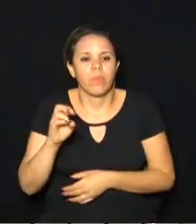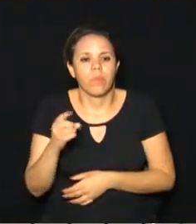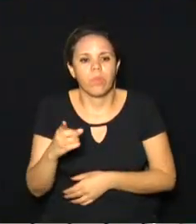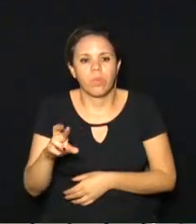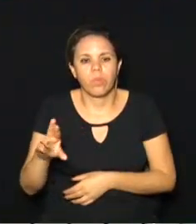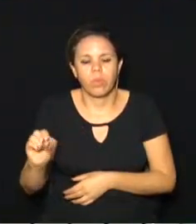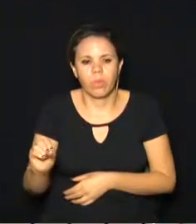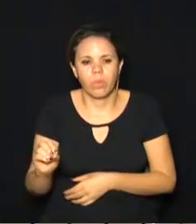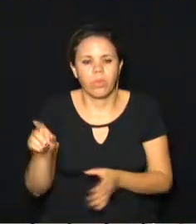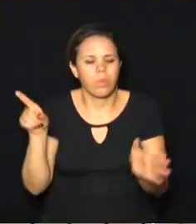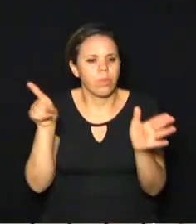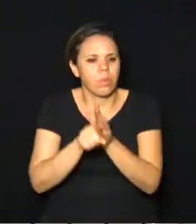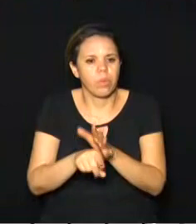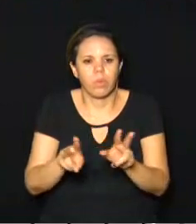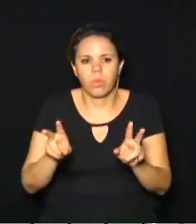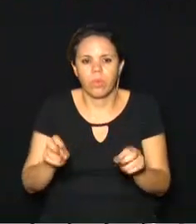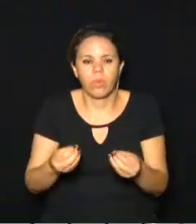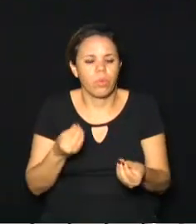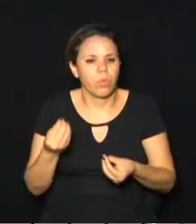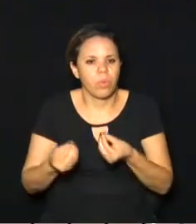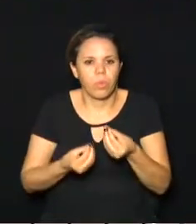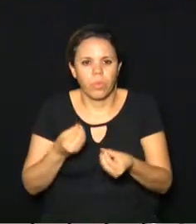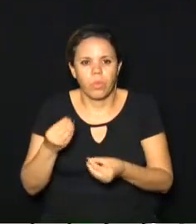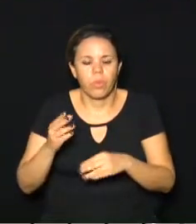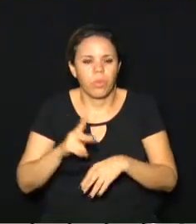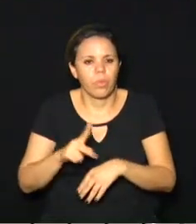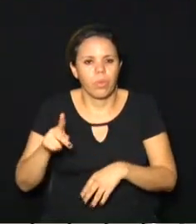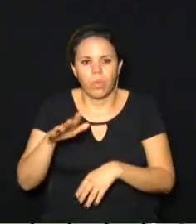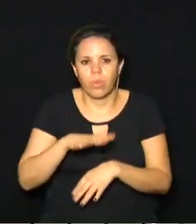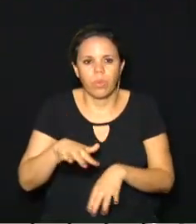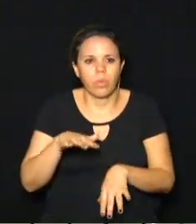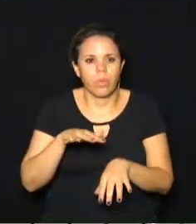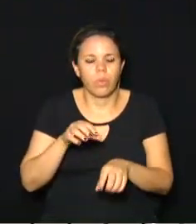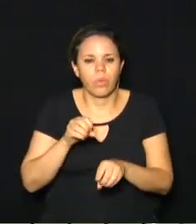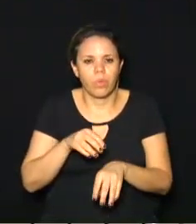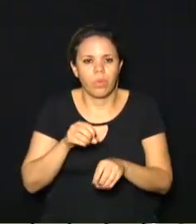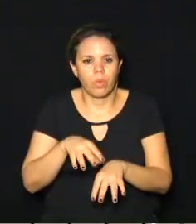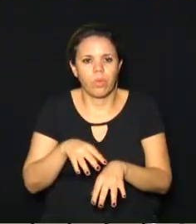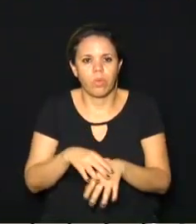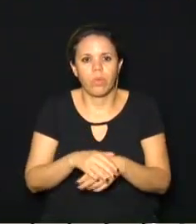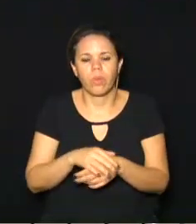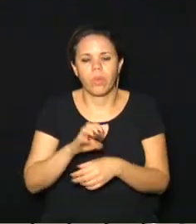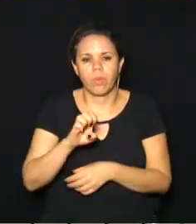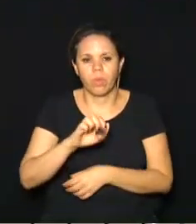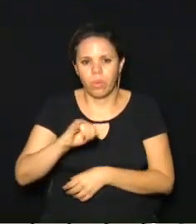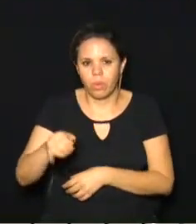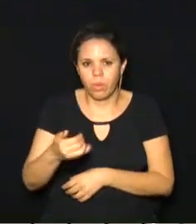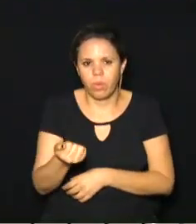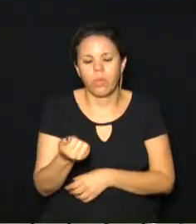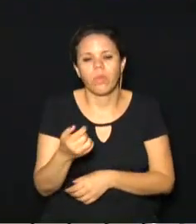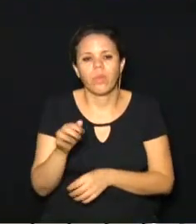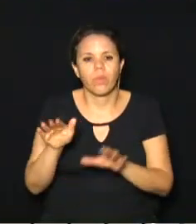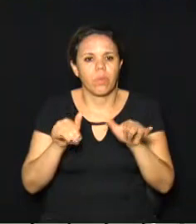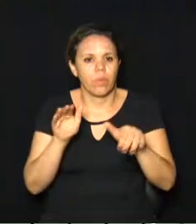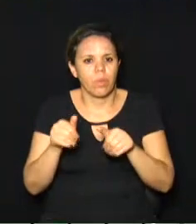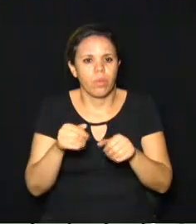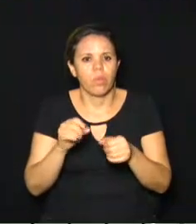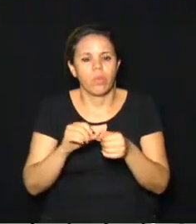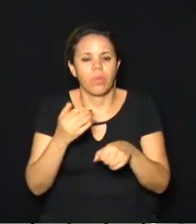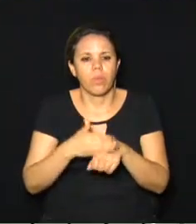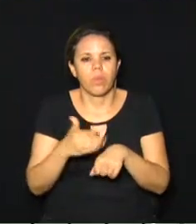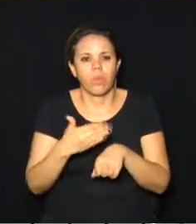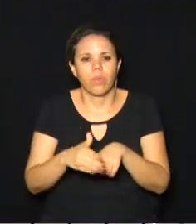Neres pergunta sobre como fica a questão dos professores de educação jovens e adultos que estão sendo convocados para aplicar